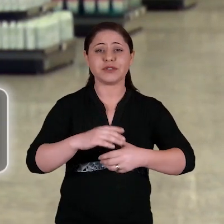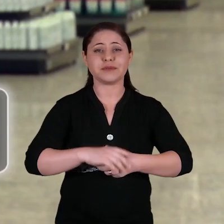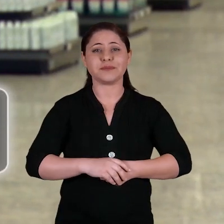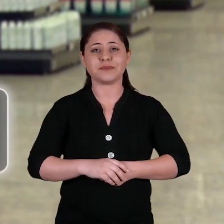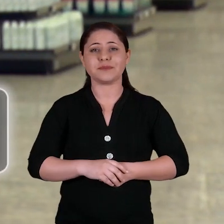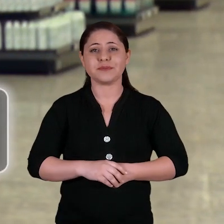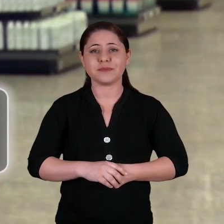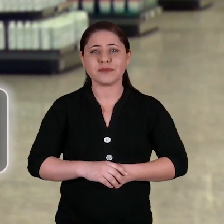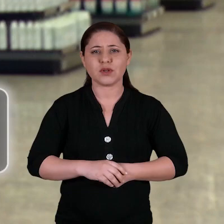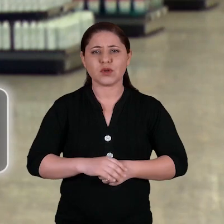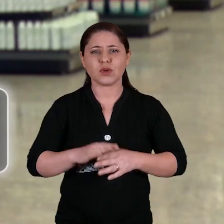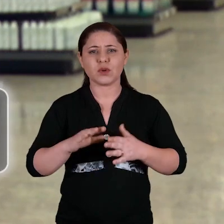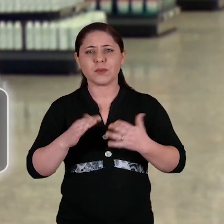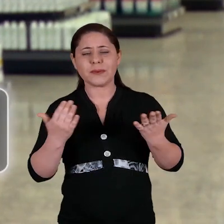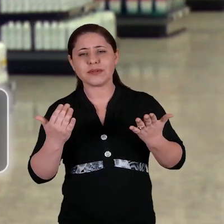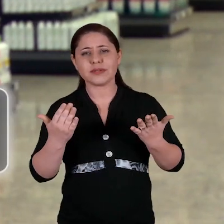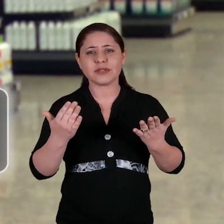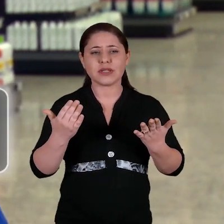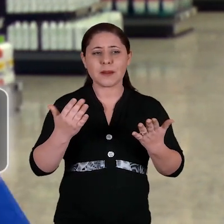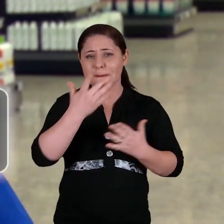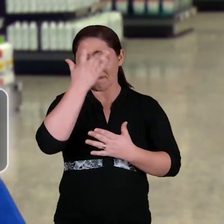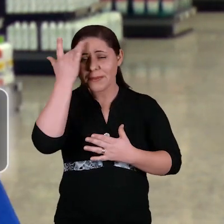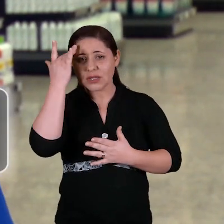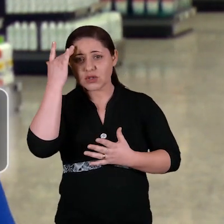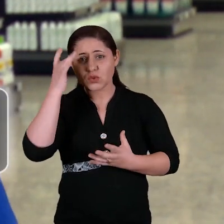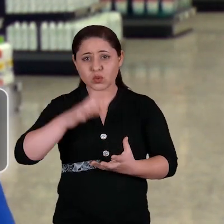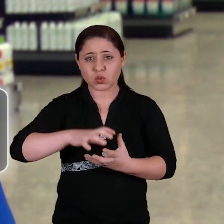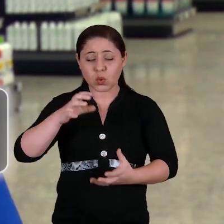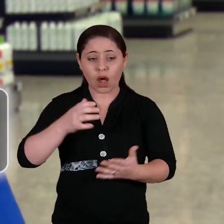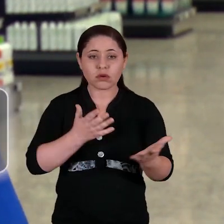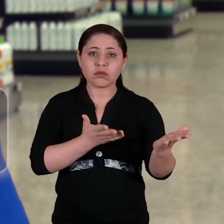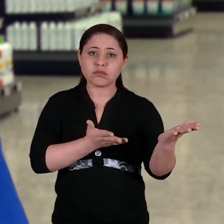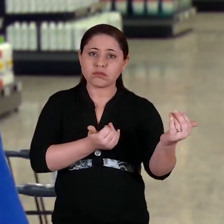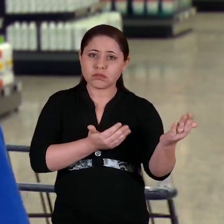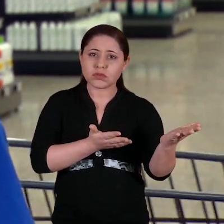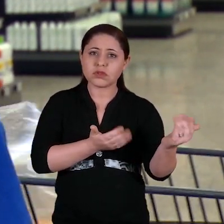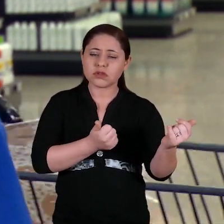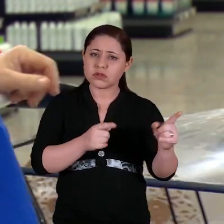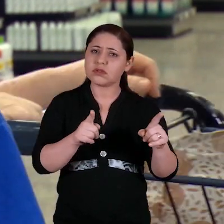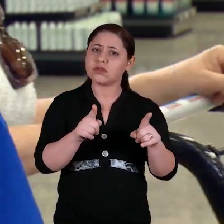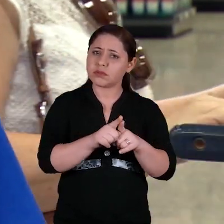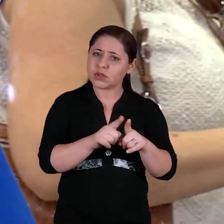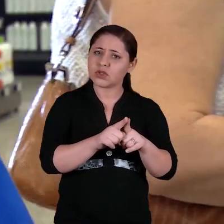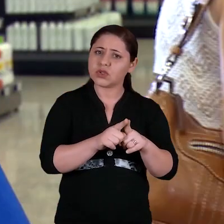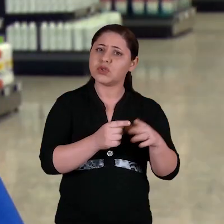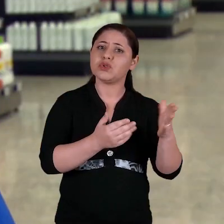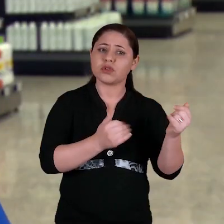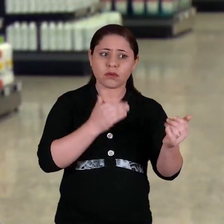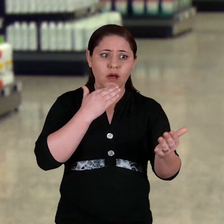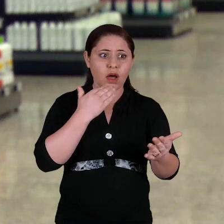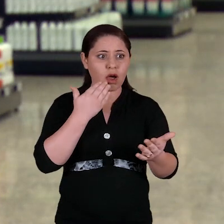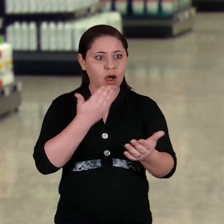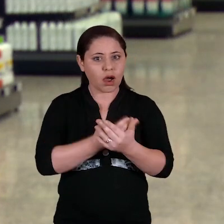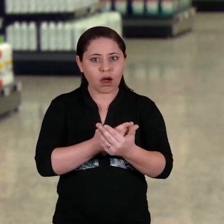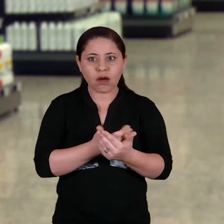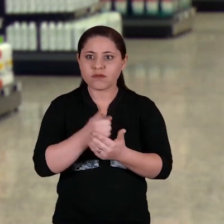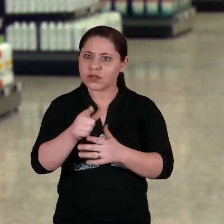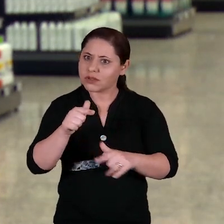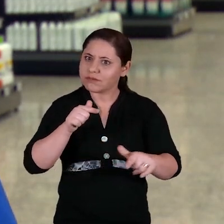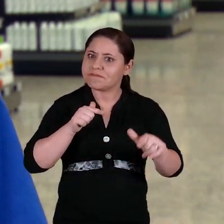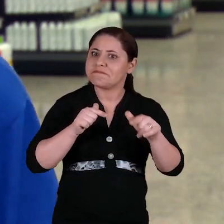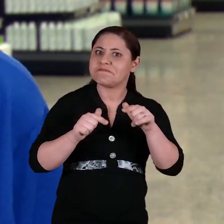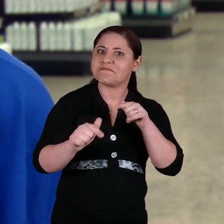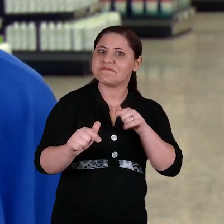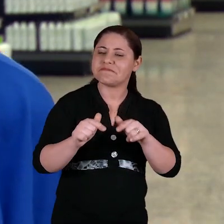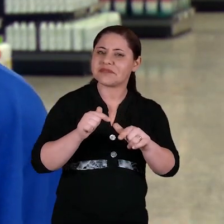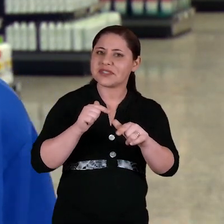bem, tanto com os idosos da nossa cidade e os jovens também ficam admirados, às vezes, você está trabalhando ainda